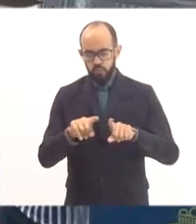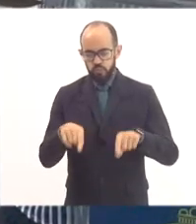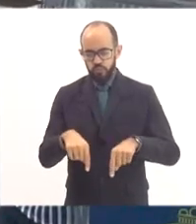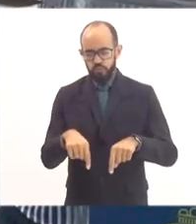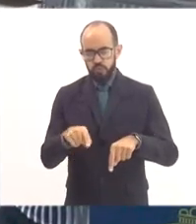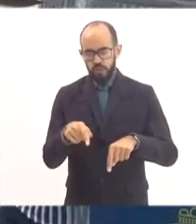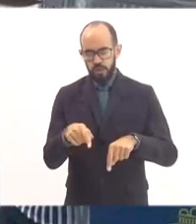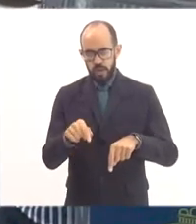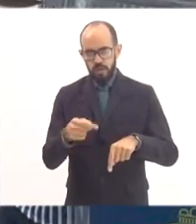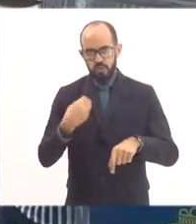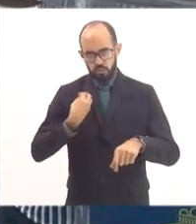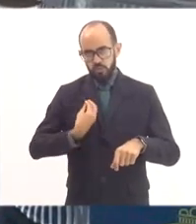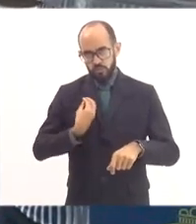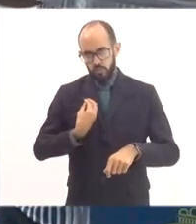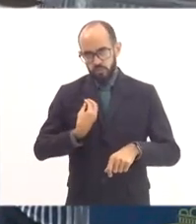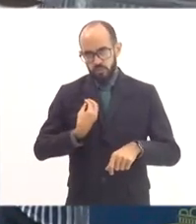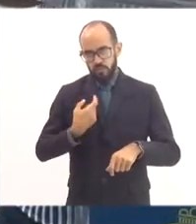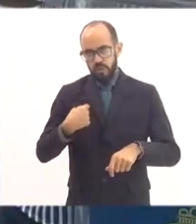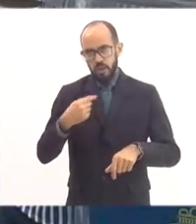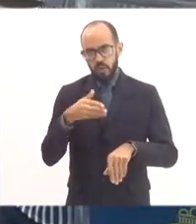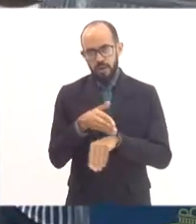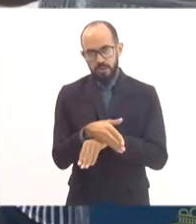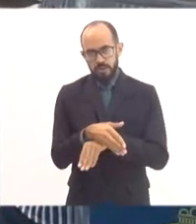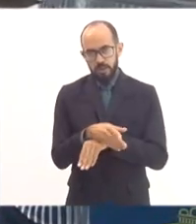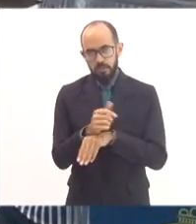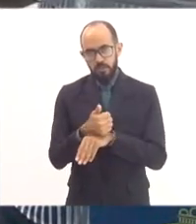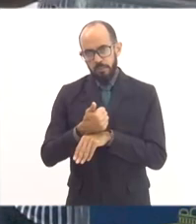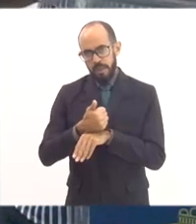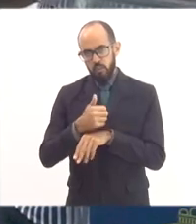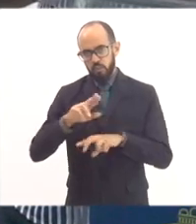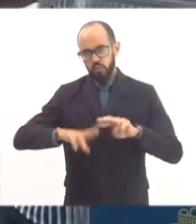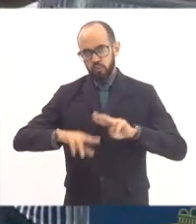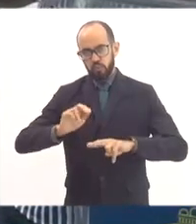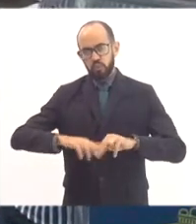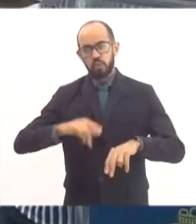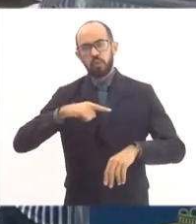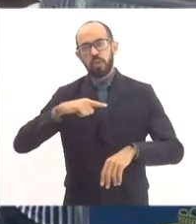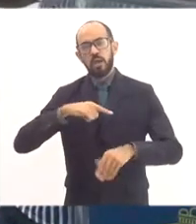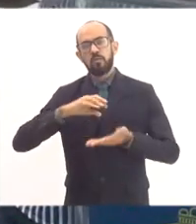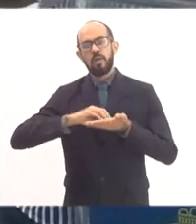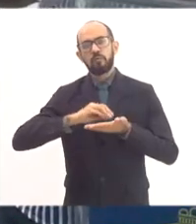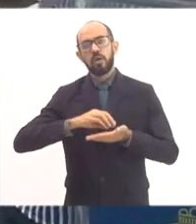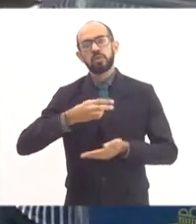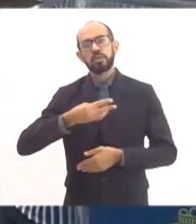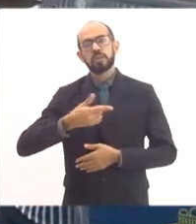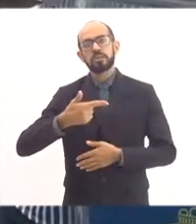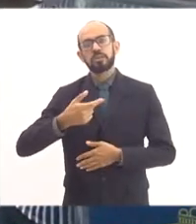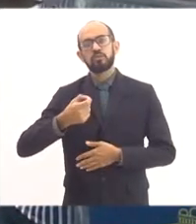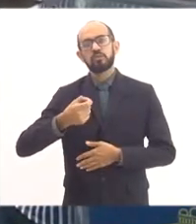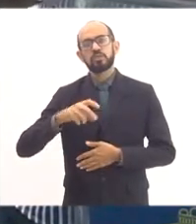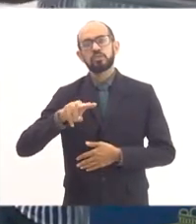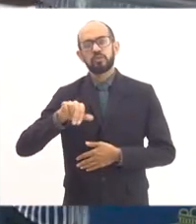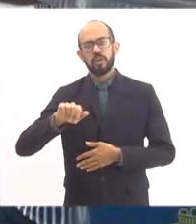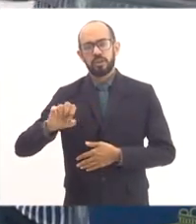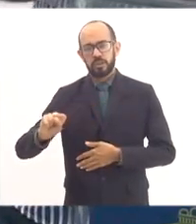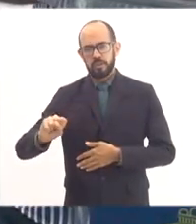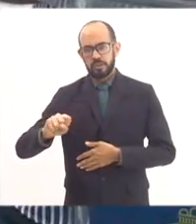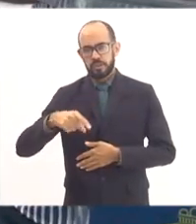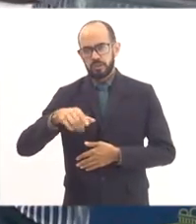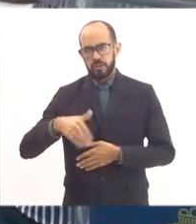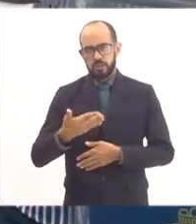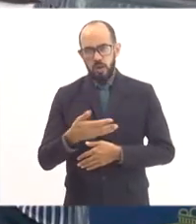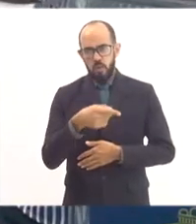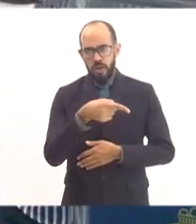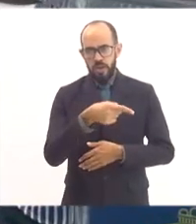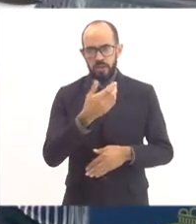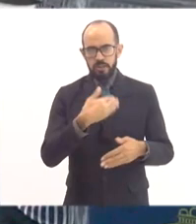de 1º de junho, 320 vagas ociosas. Então, assim, esse processo administrativo